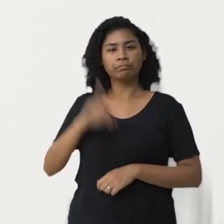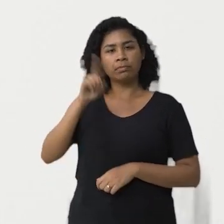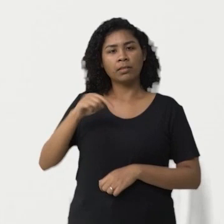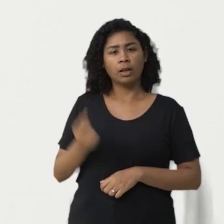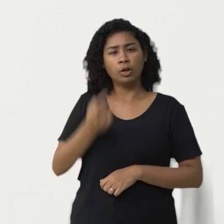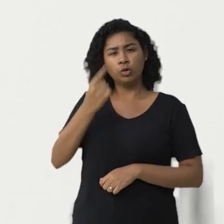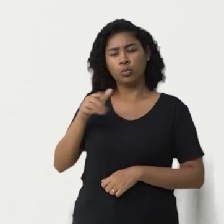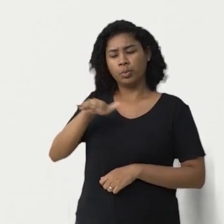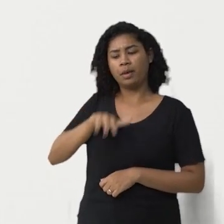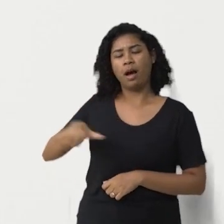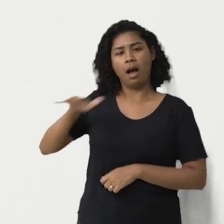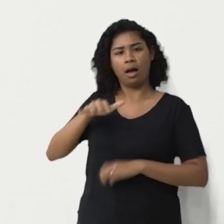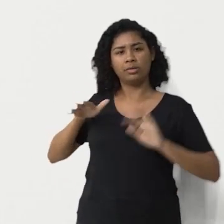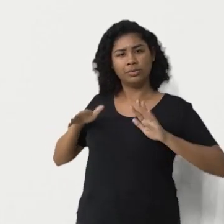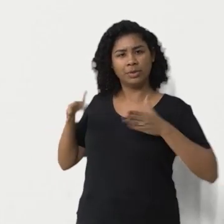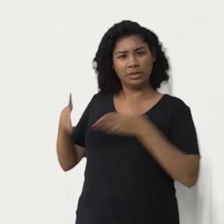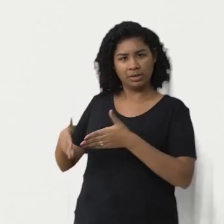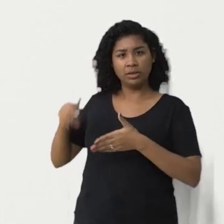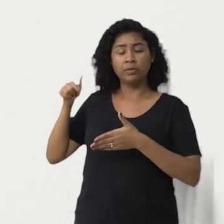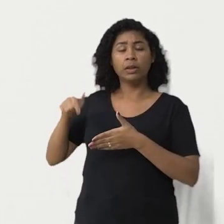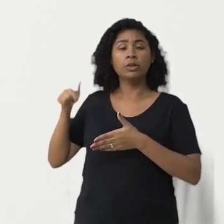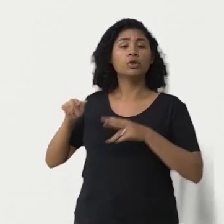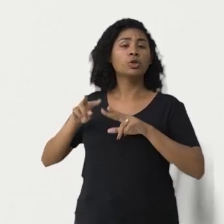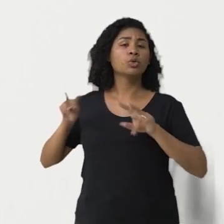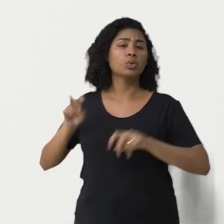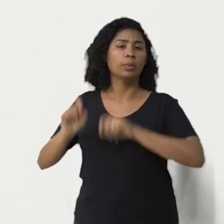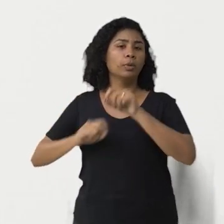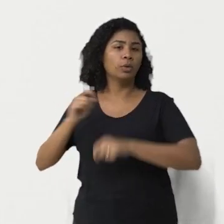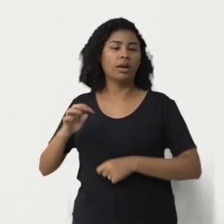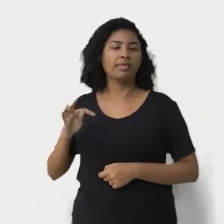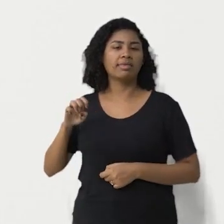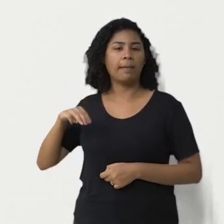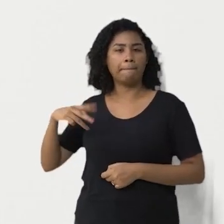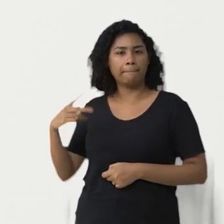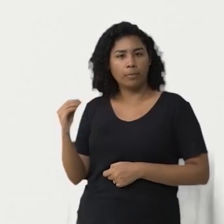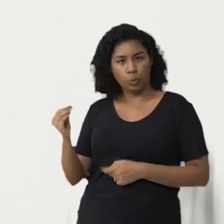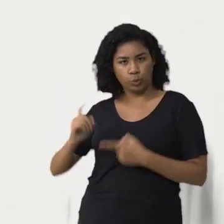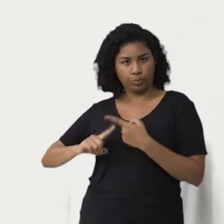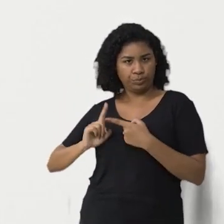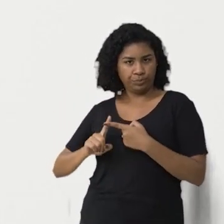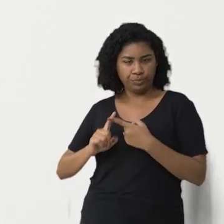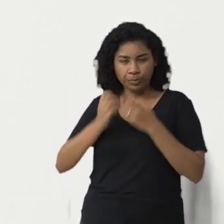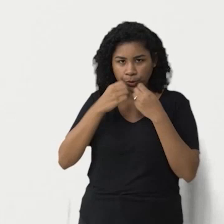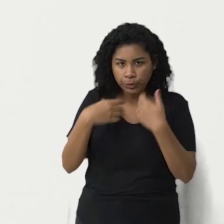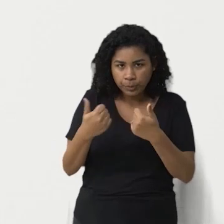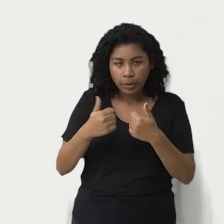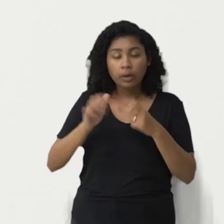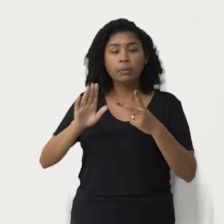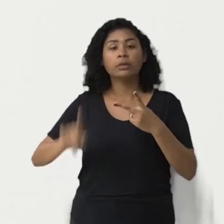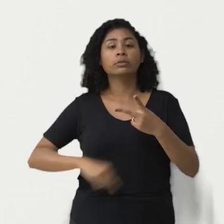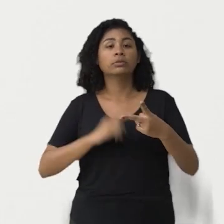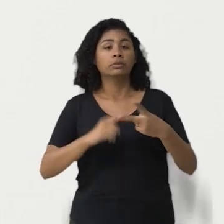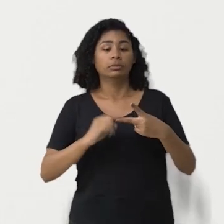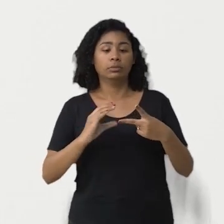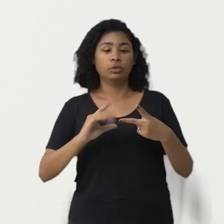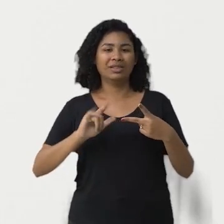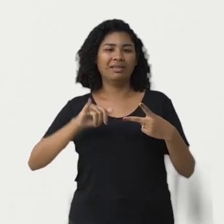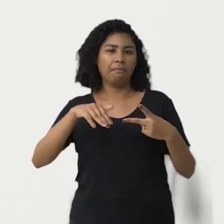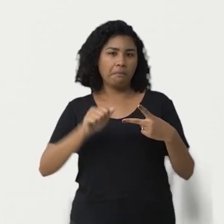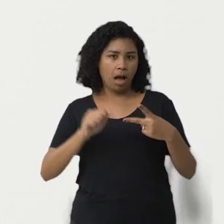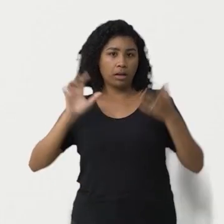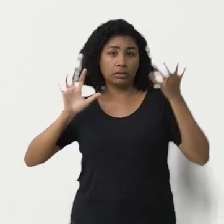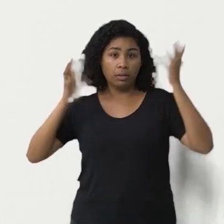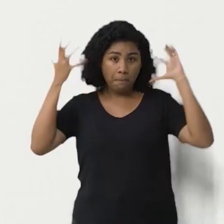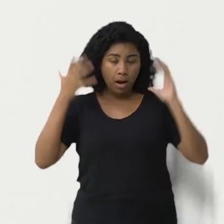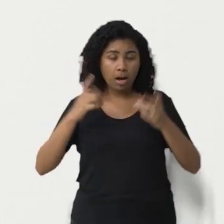determinada área. Isso vai estar relacionado ao tempo, ok? Enquanto o clima, ele já